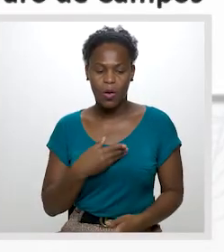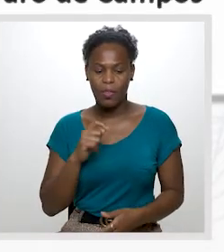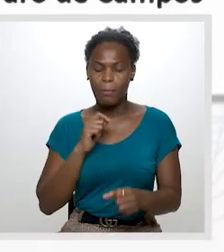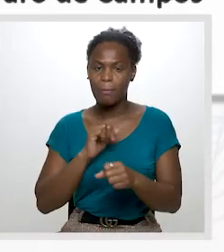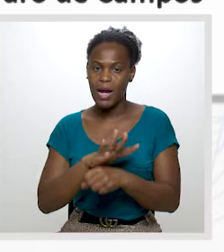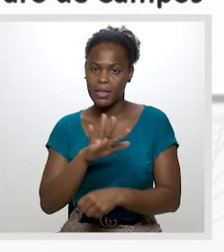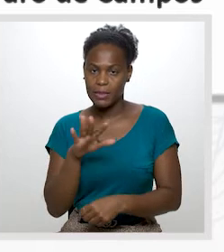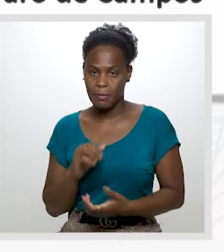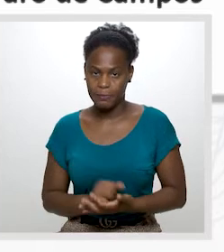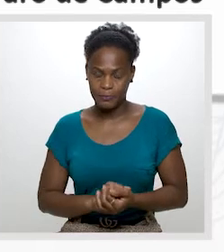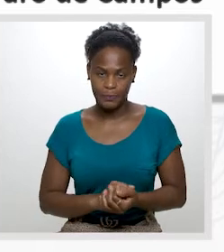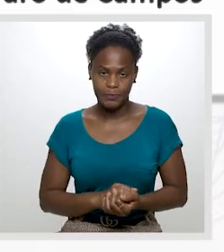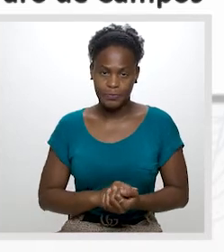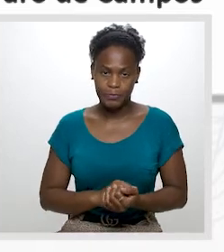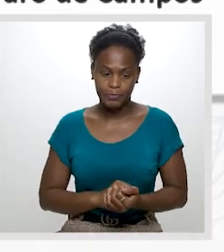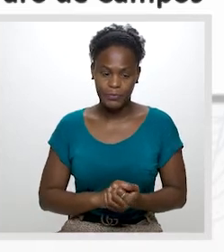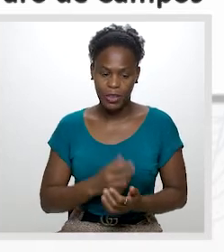Ode Marítima.